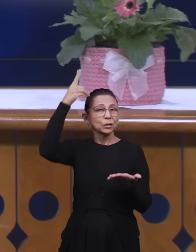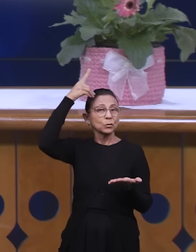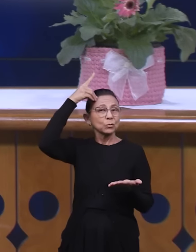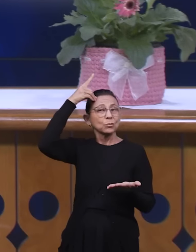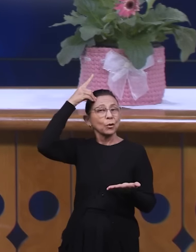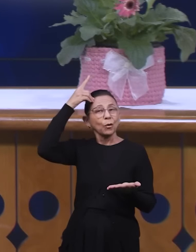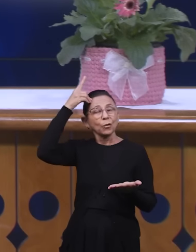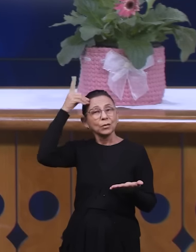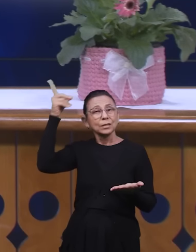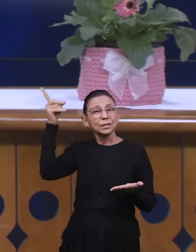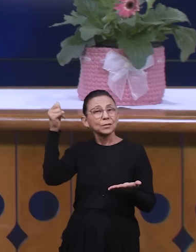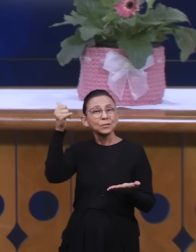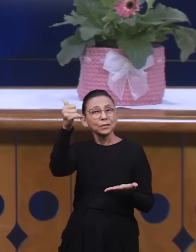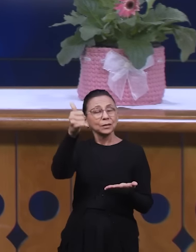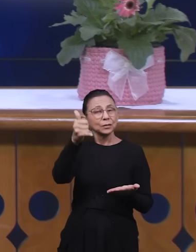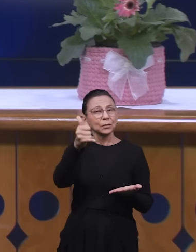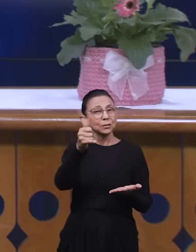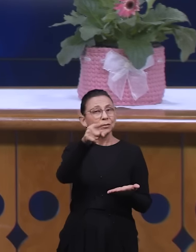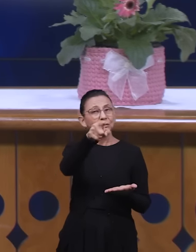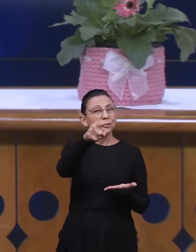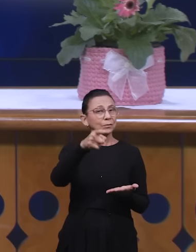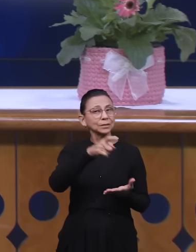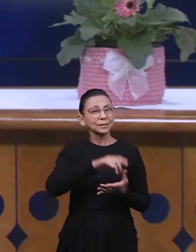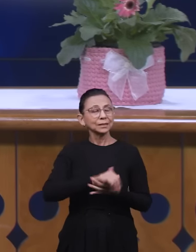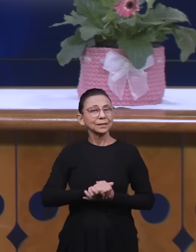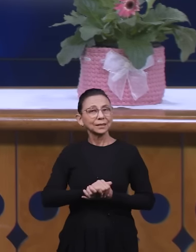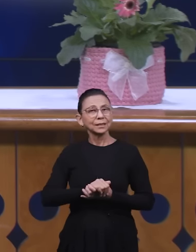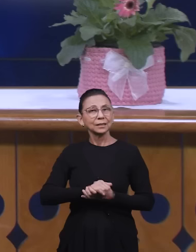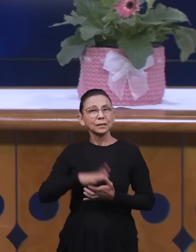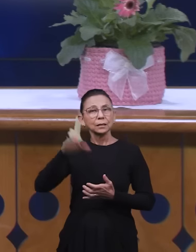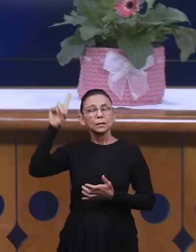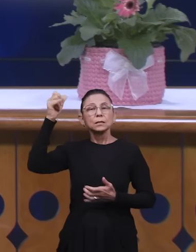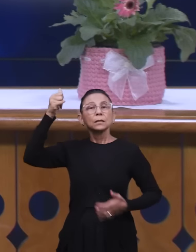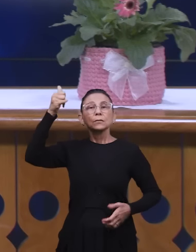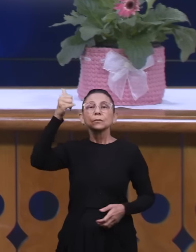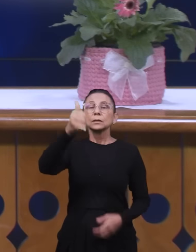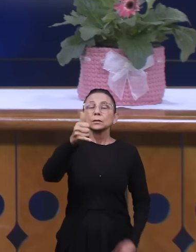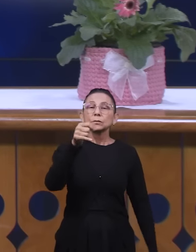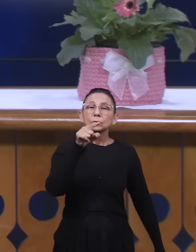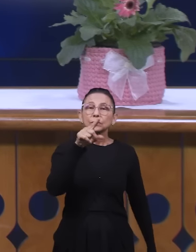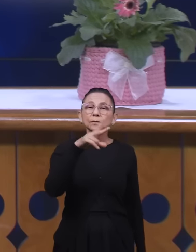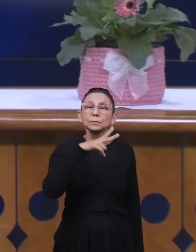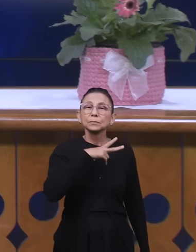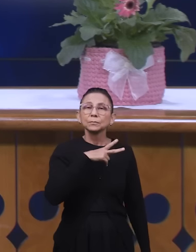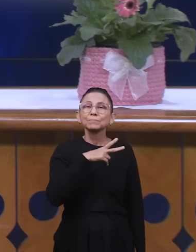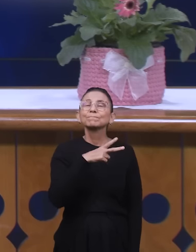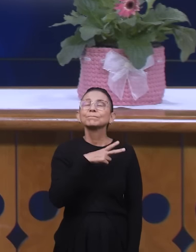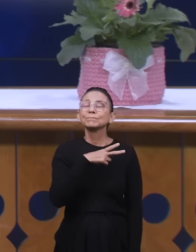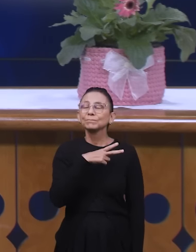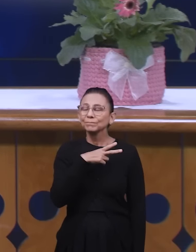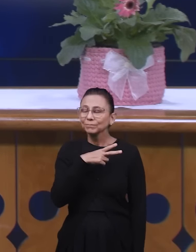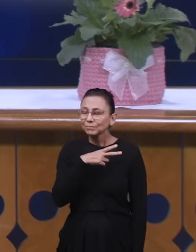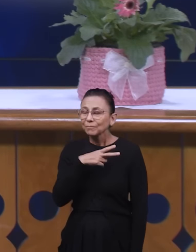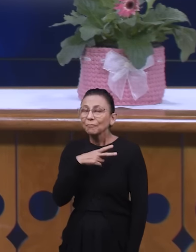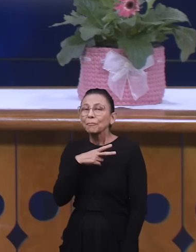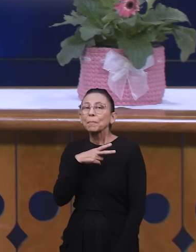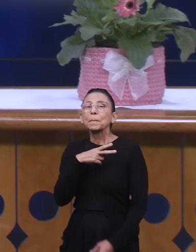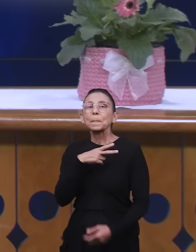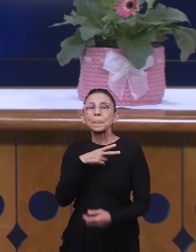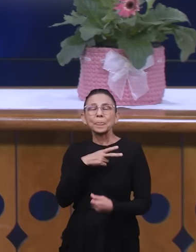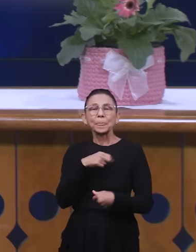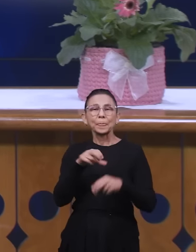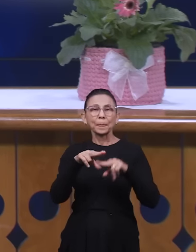conosco nesta noite, falou com a sua vida. Deus está falando com a sua vida.